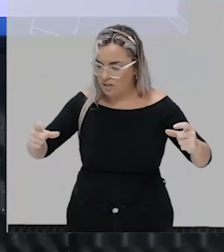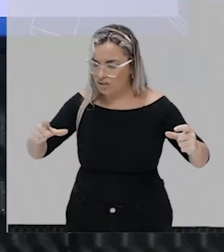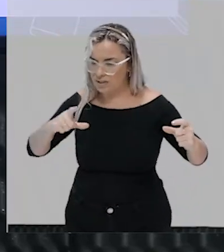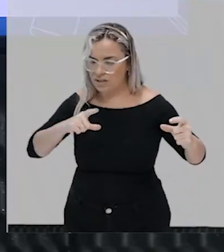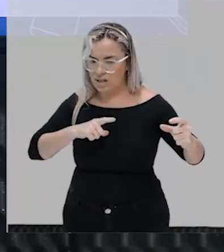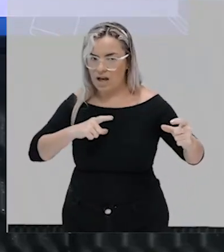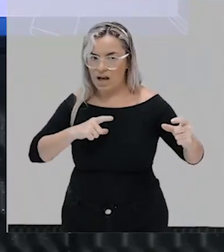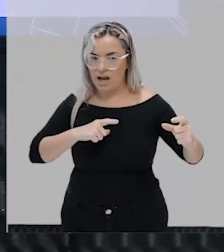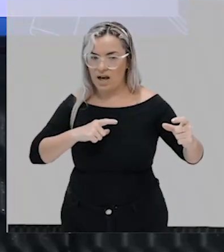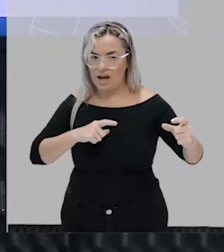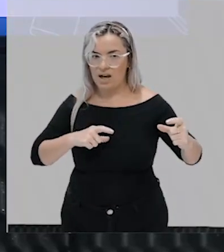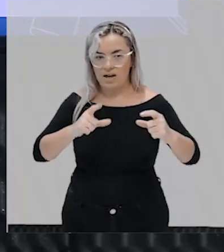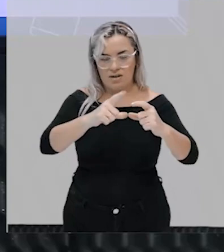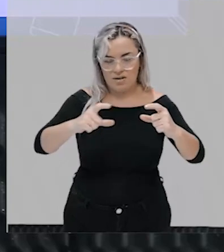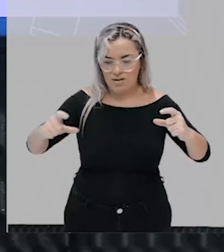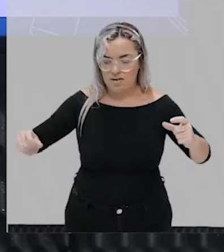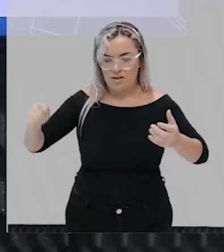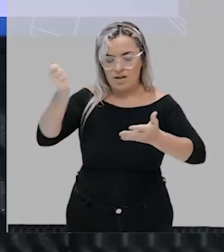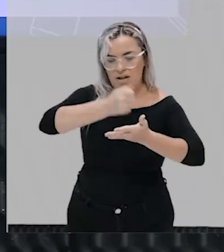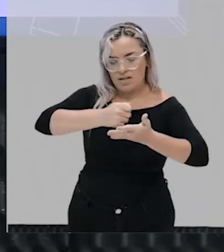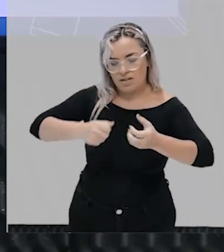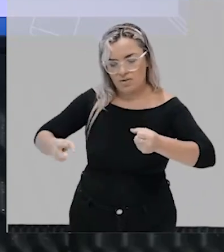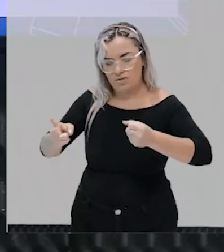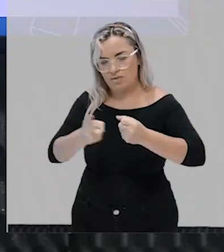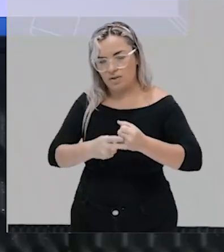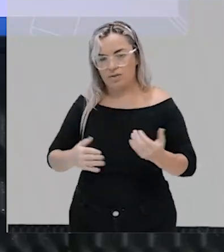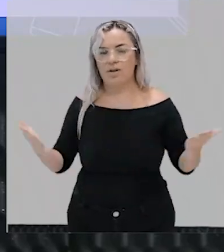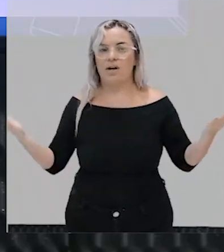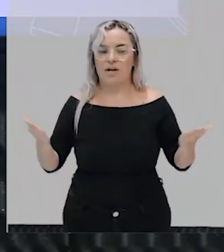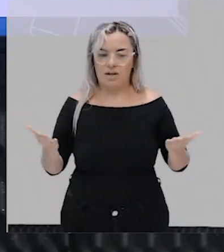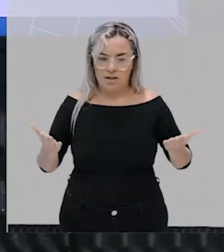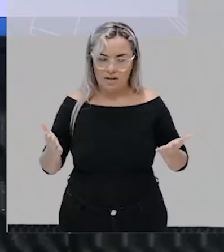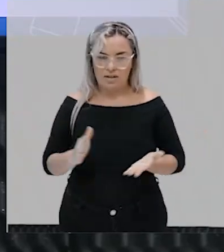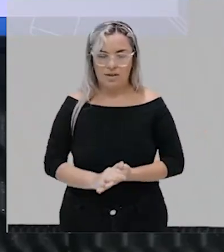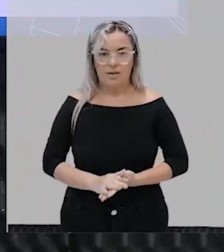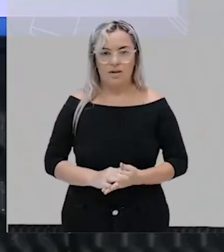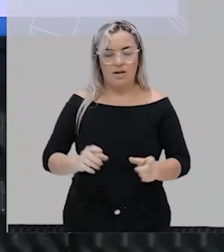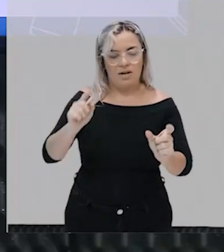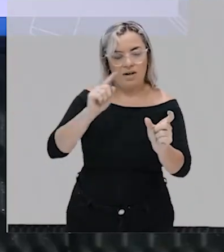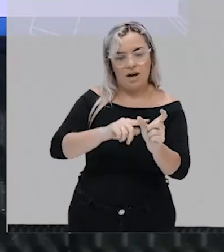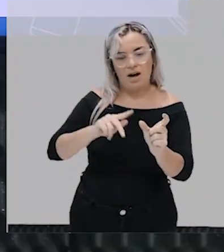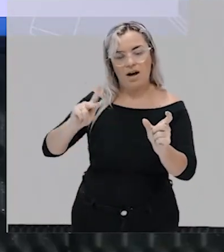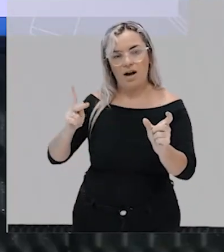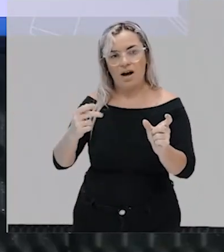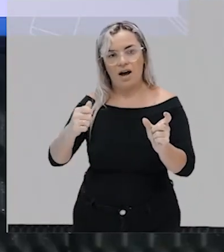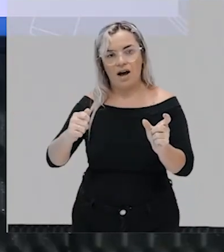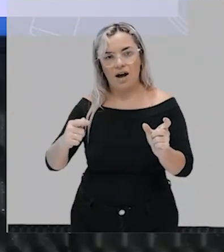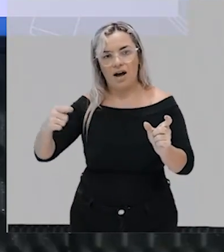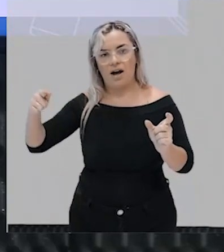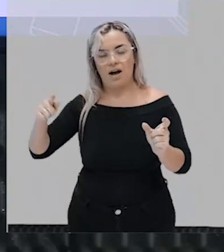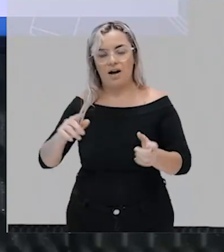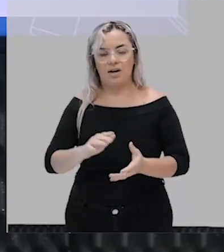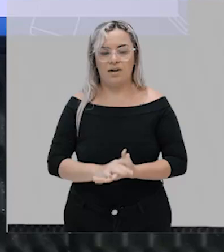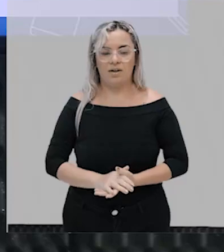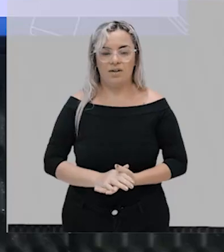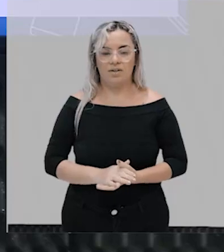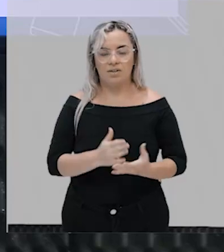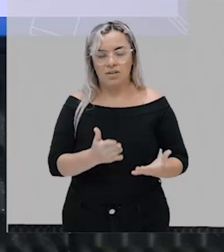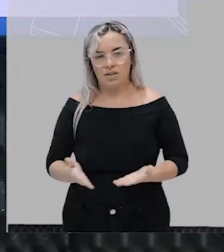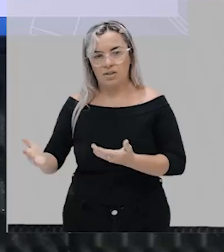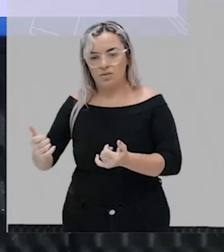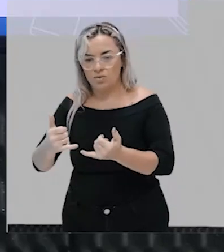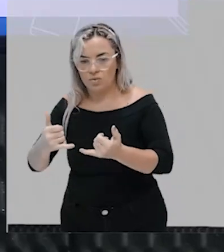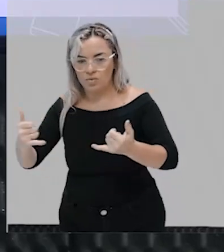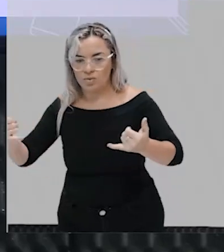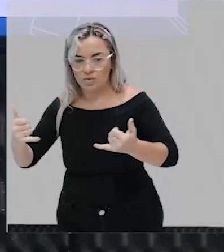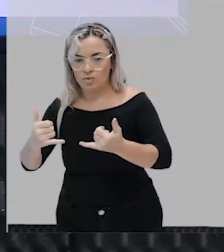seria a, tá bom? Ok? E lá no último espaço existe. Agora,